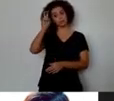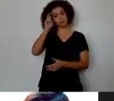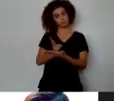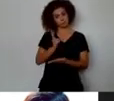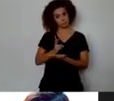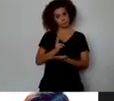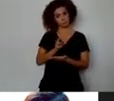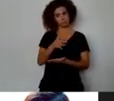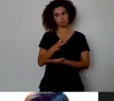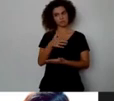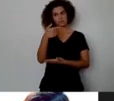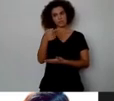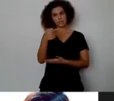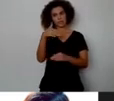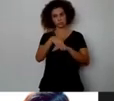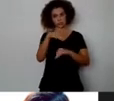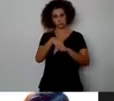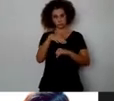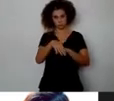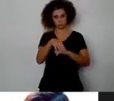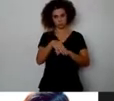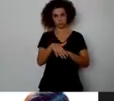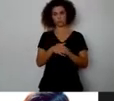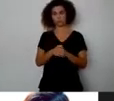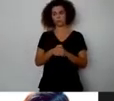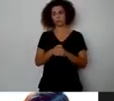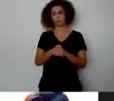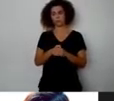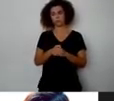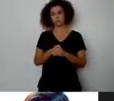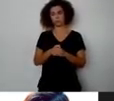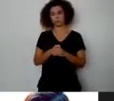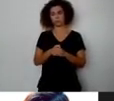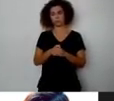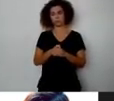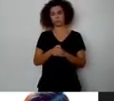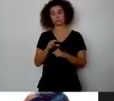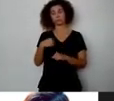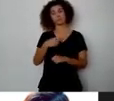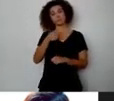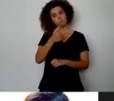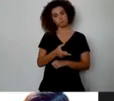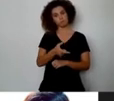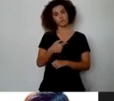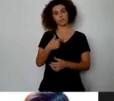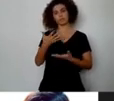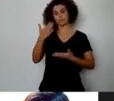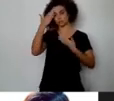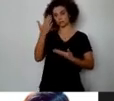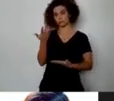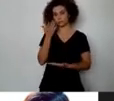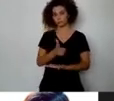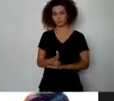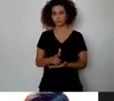fazendo por volta de 19h, mas com a prévia, né, normal. E eu achei muito interessante, queria agradecer mais uma vez.